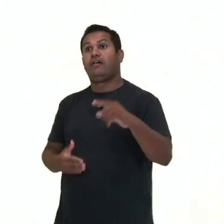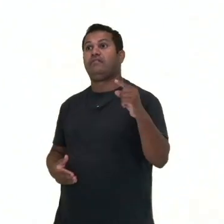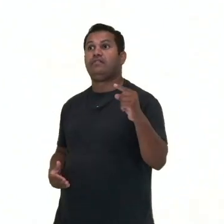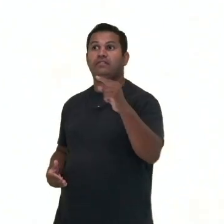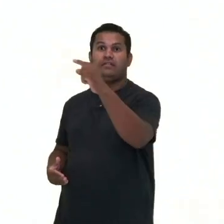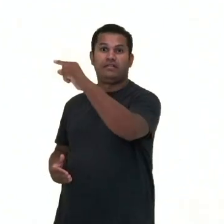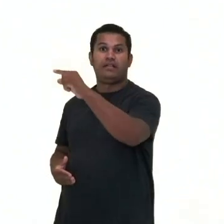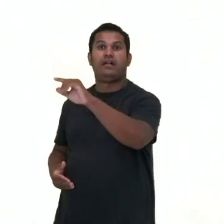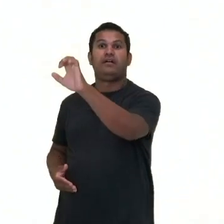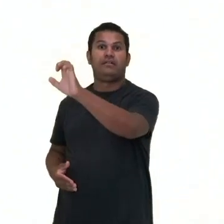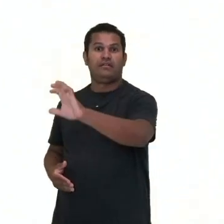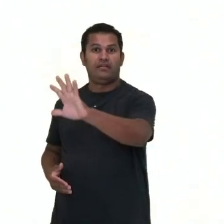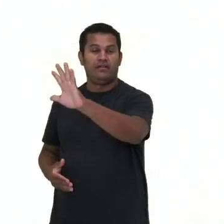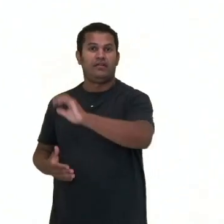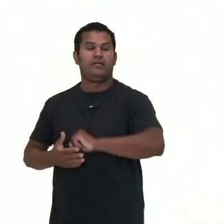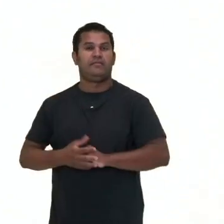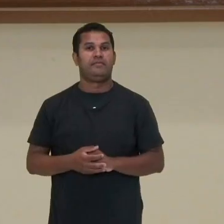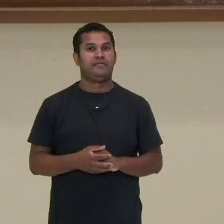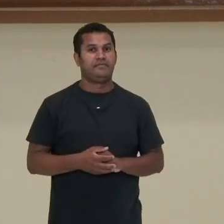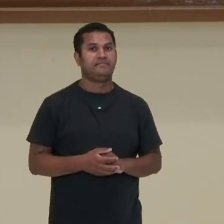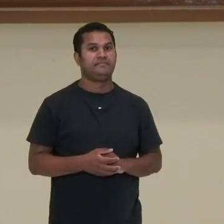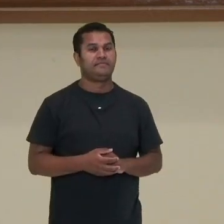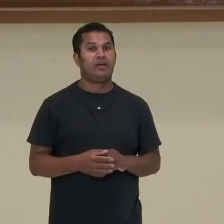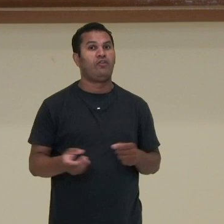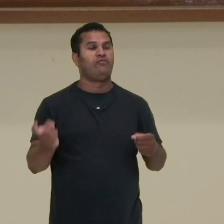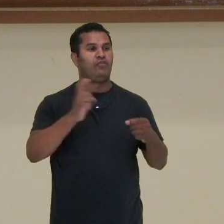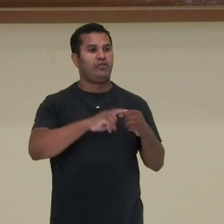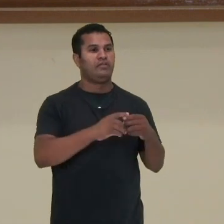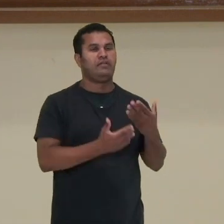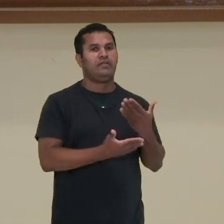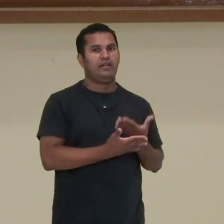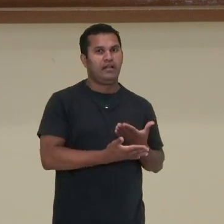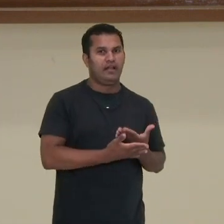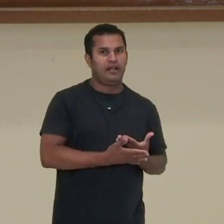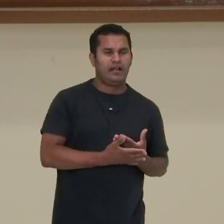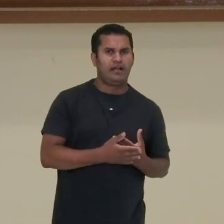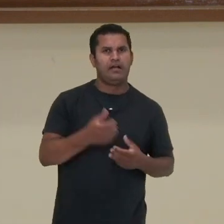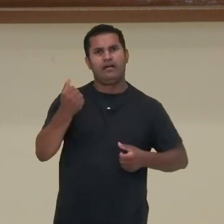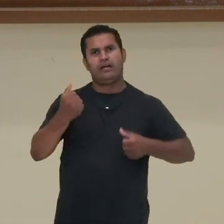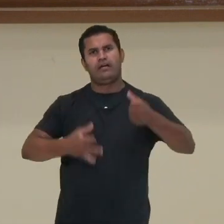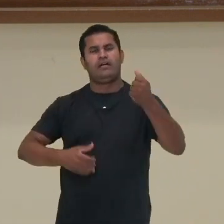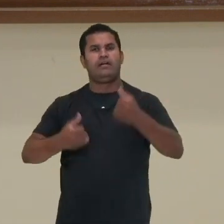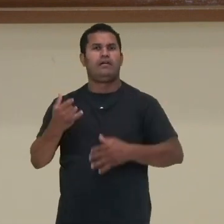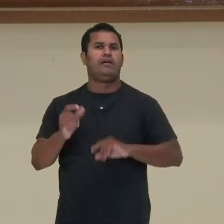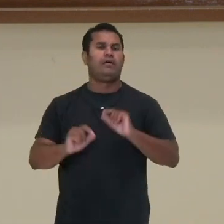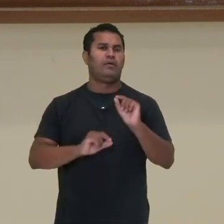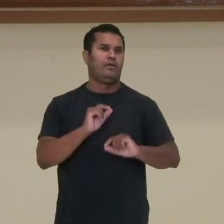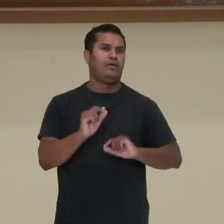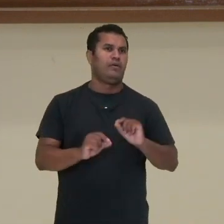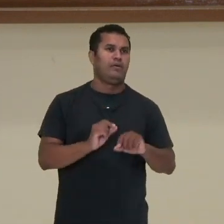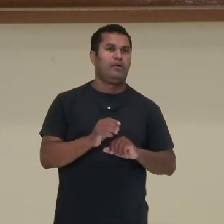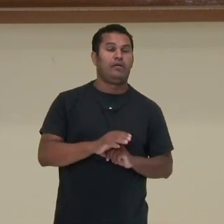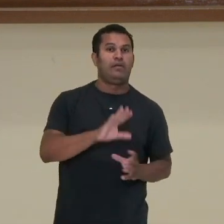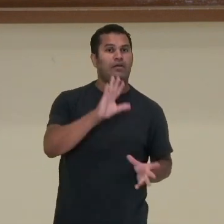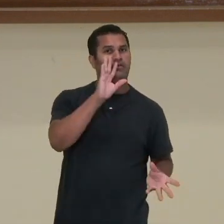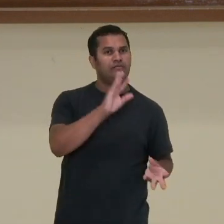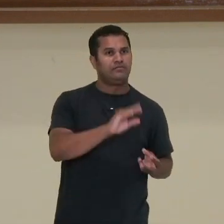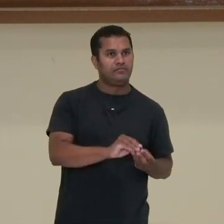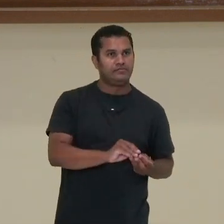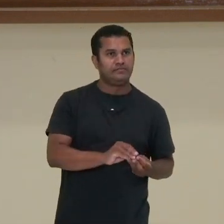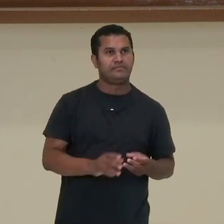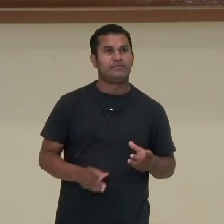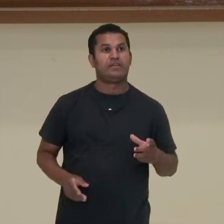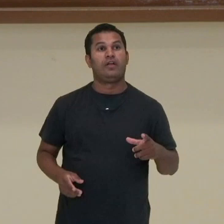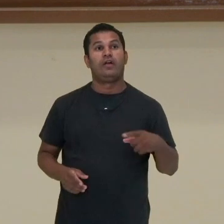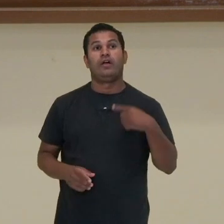Vamos fazer então a retomada da nossa aula? Então nessa aula nós falamos dos outros europeus, das outras